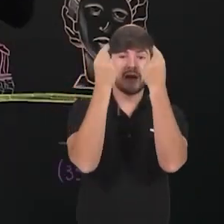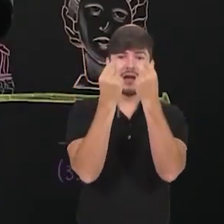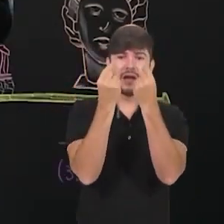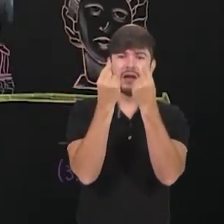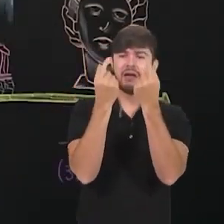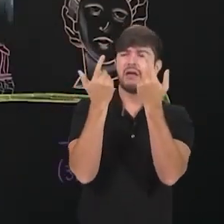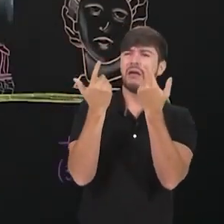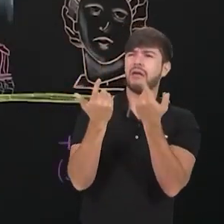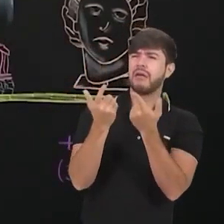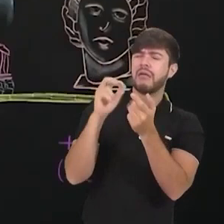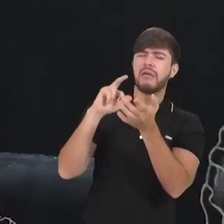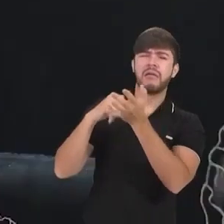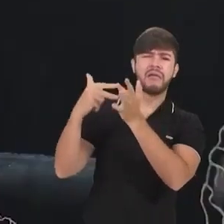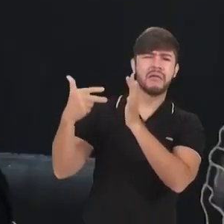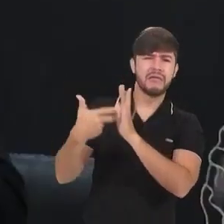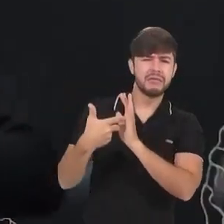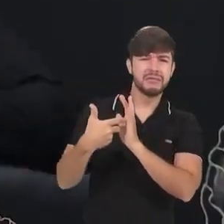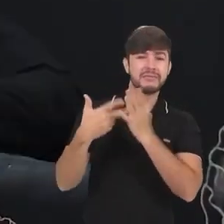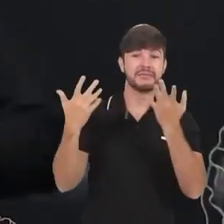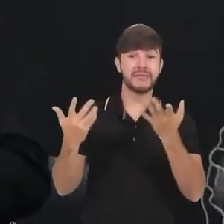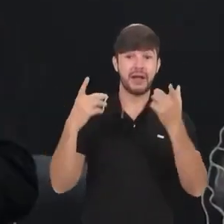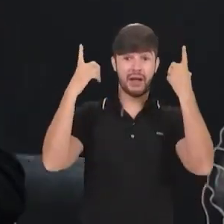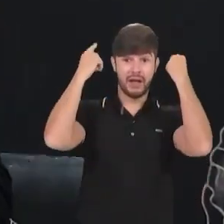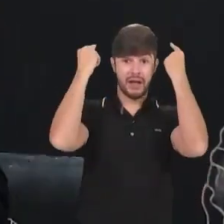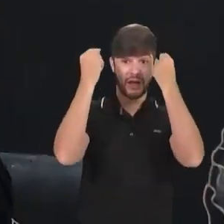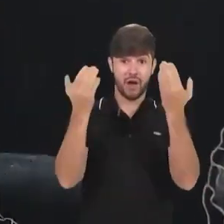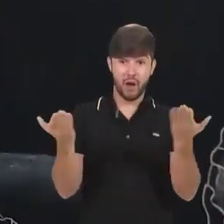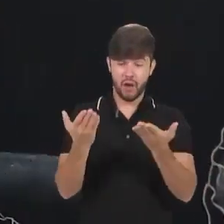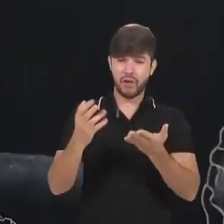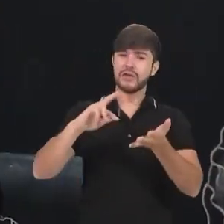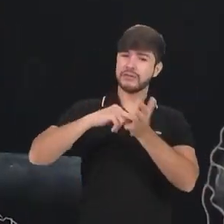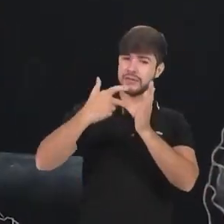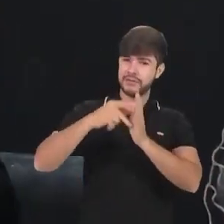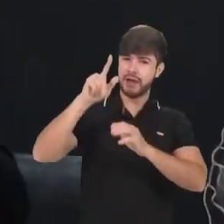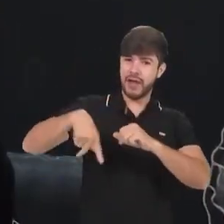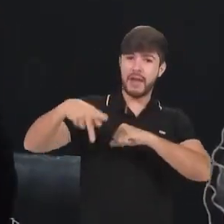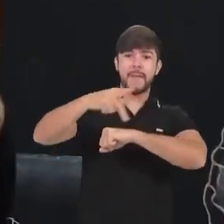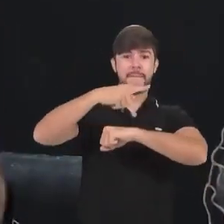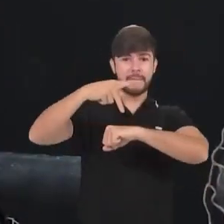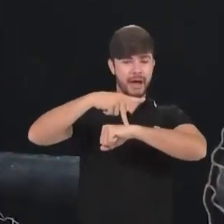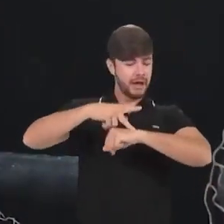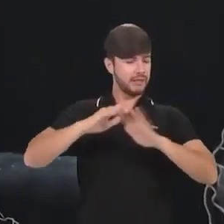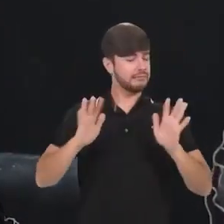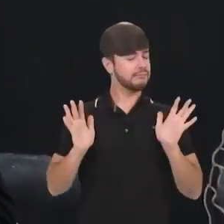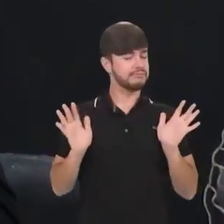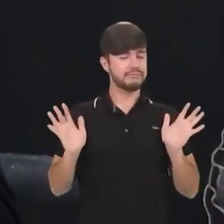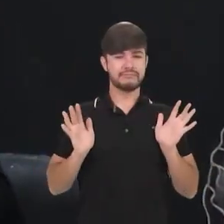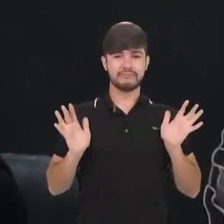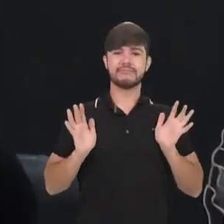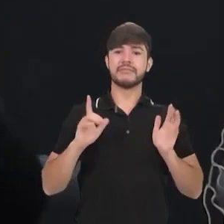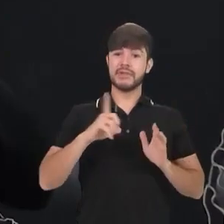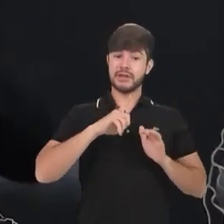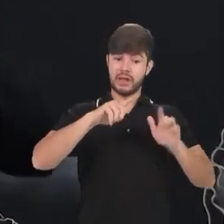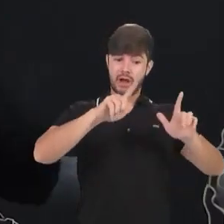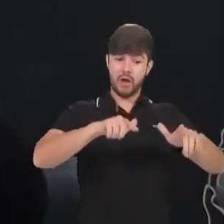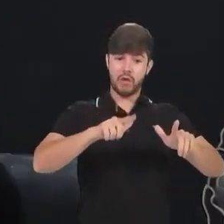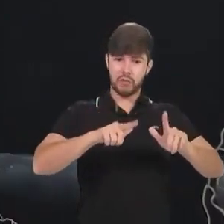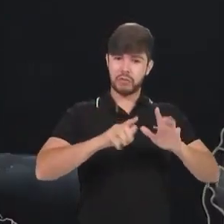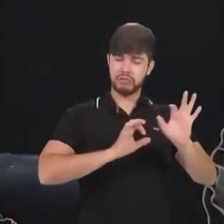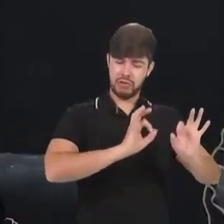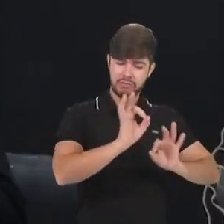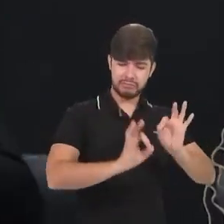que Grécia a gente está falando? Isso porque Grécia hoje é um país, é um Estado-nação independente, tem um território